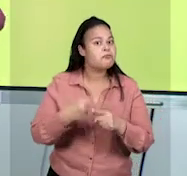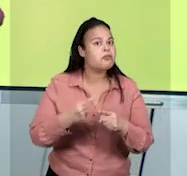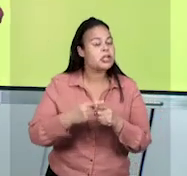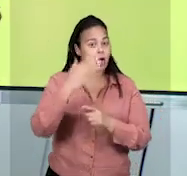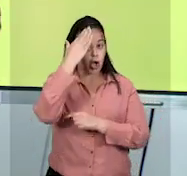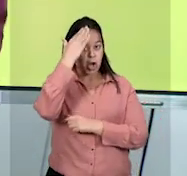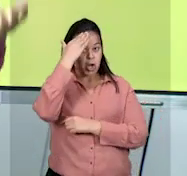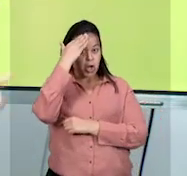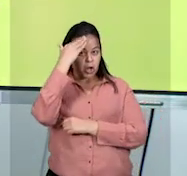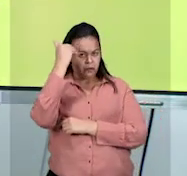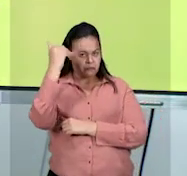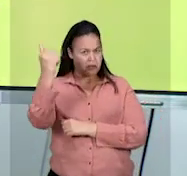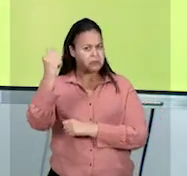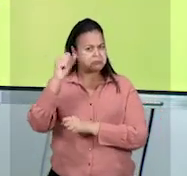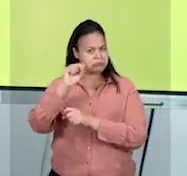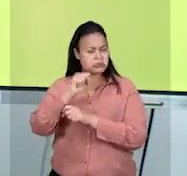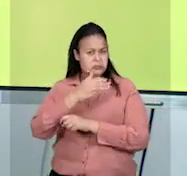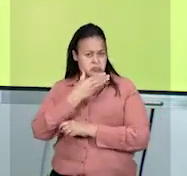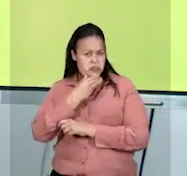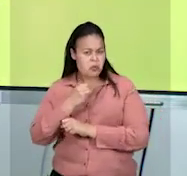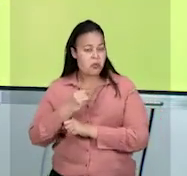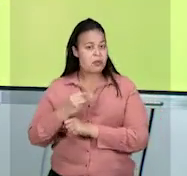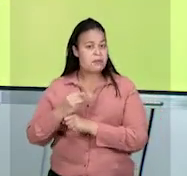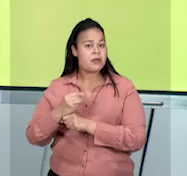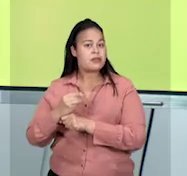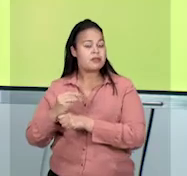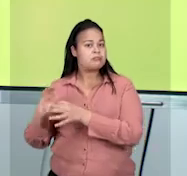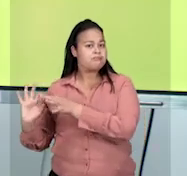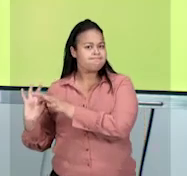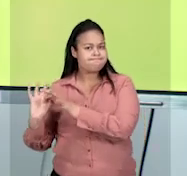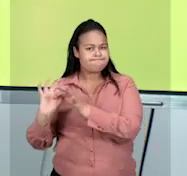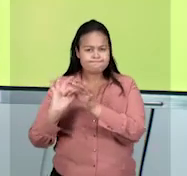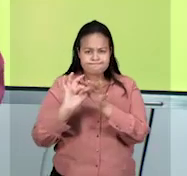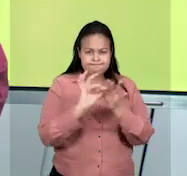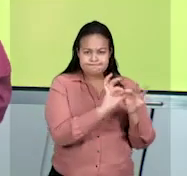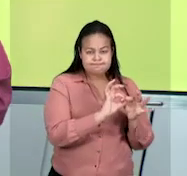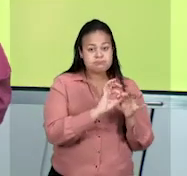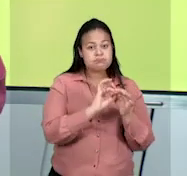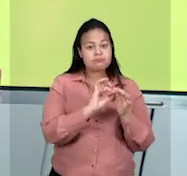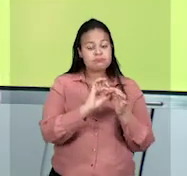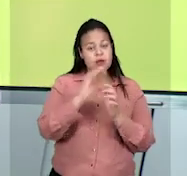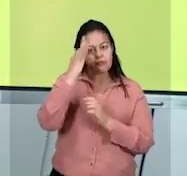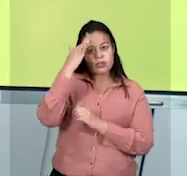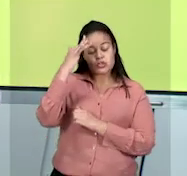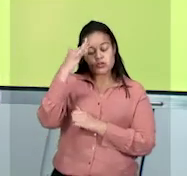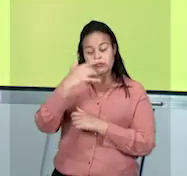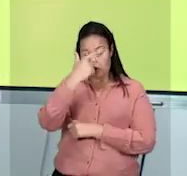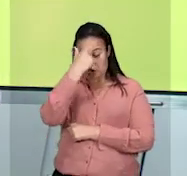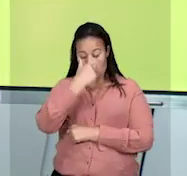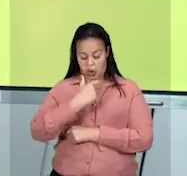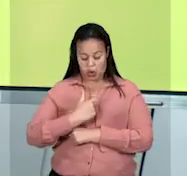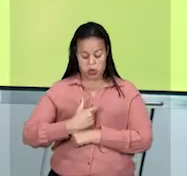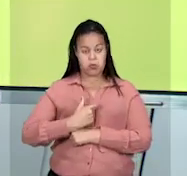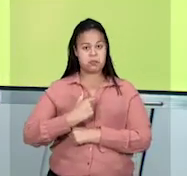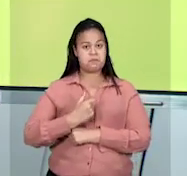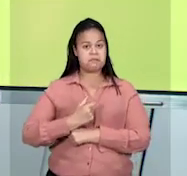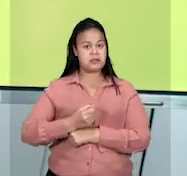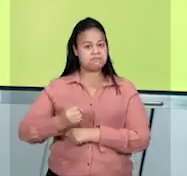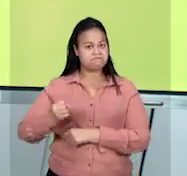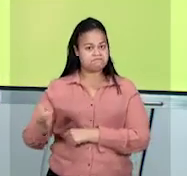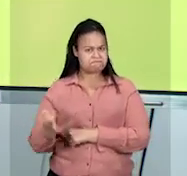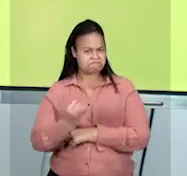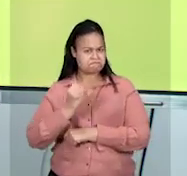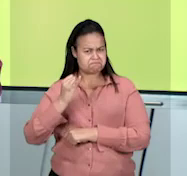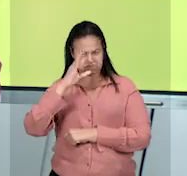pensadores, as correntes, elas vão desenvolver o homem ideal. Já no século XX nós vamos